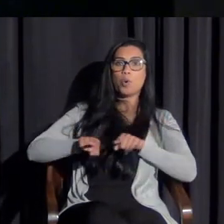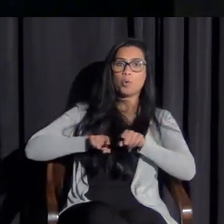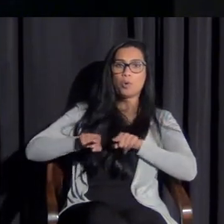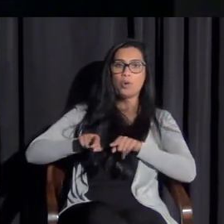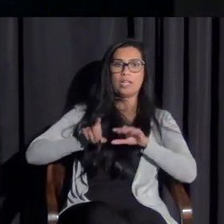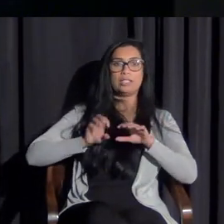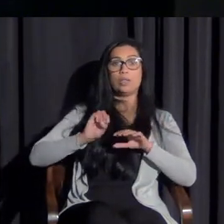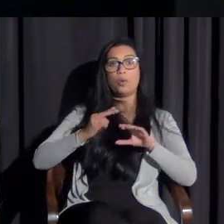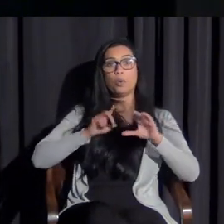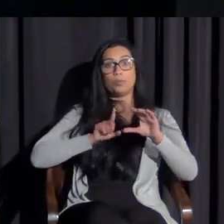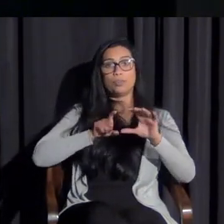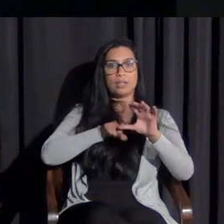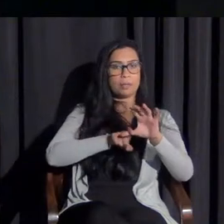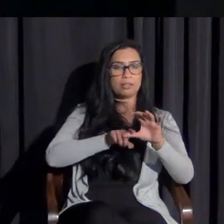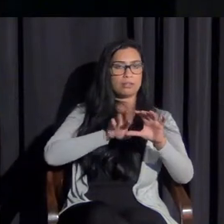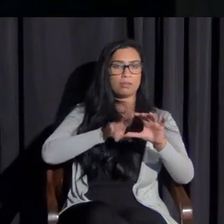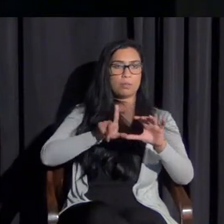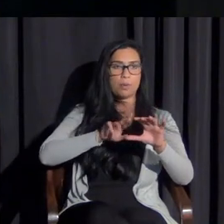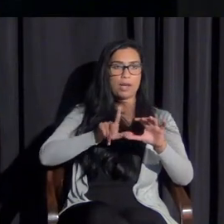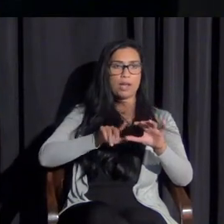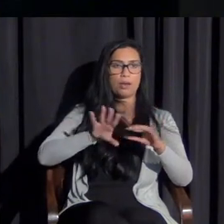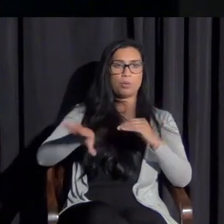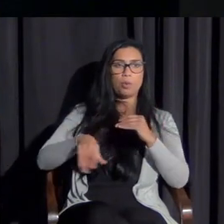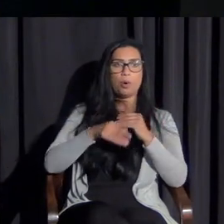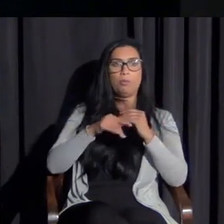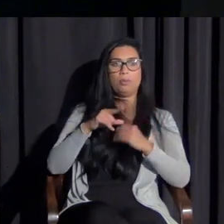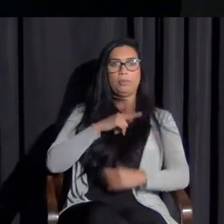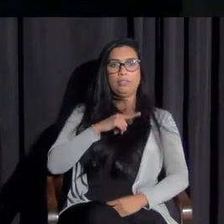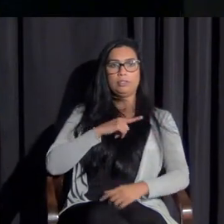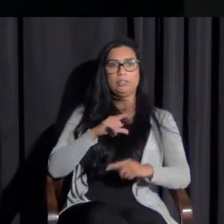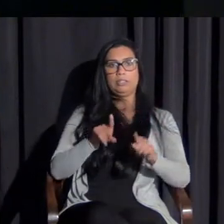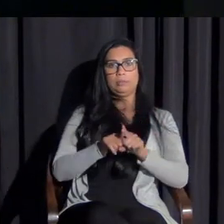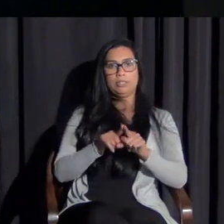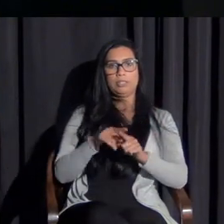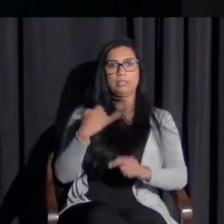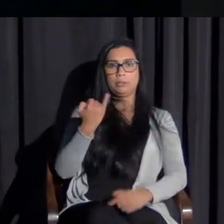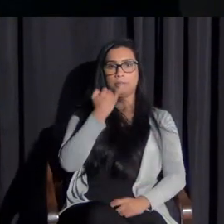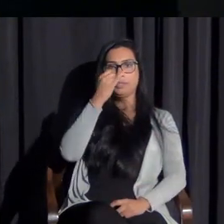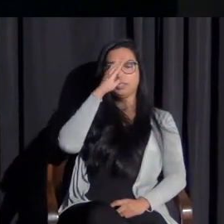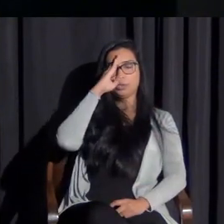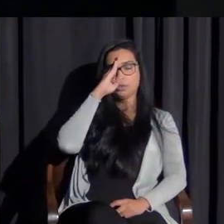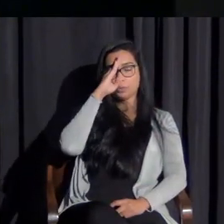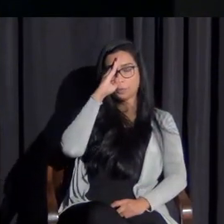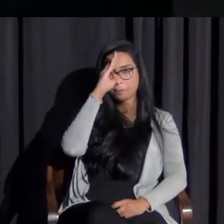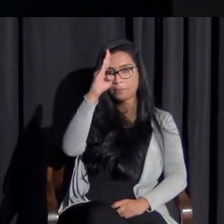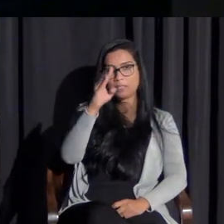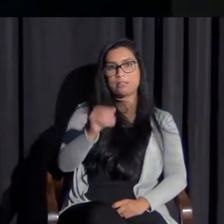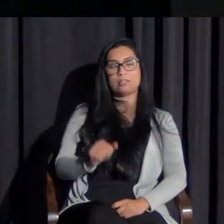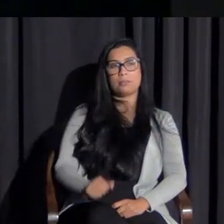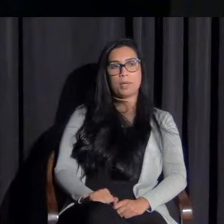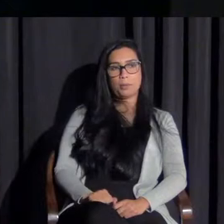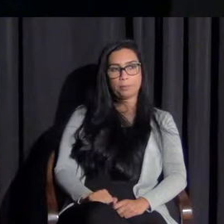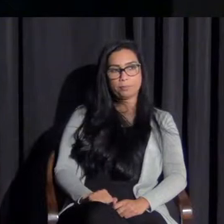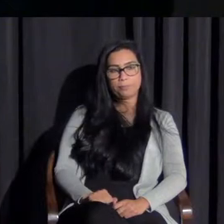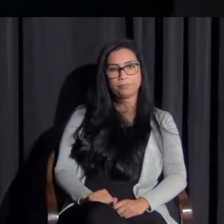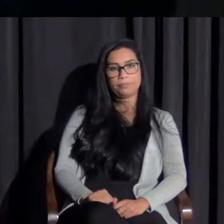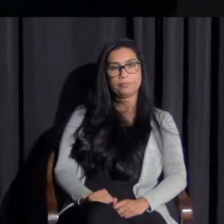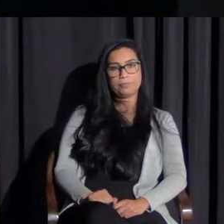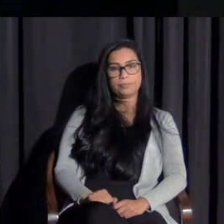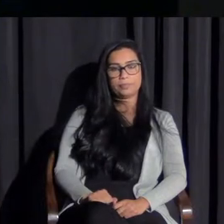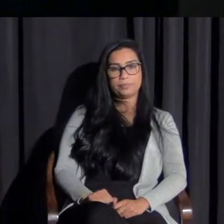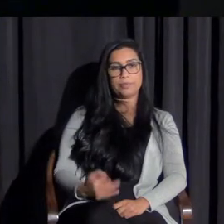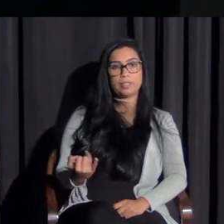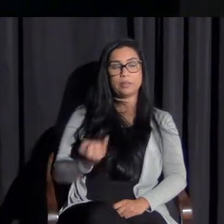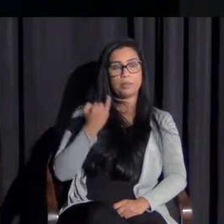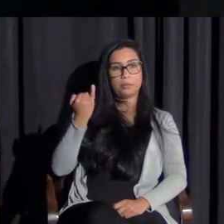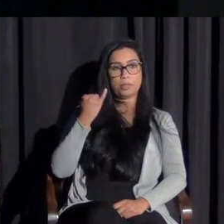de complementaridade, né? Então, se a gente parte desse princípio, é importante que a gente procure se, se